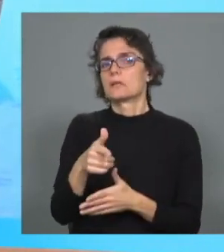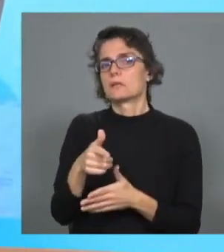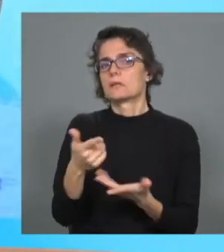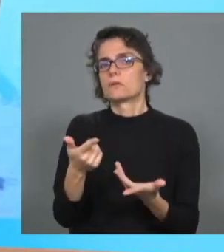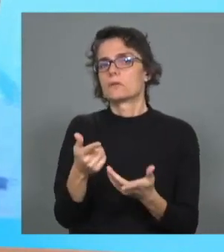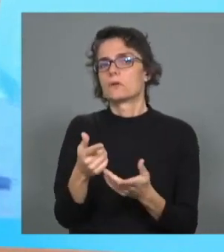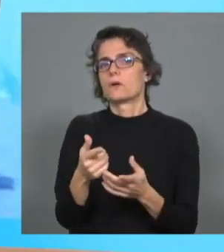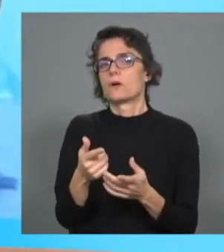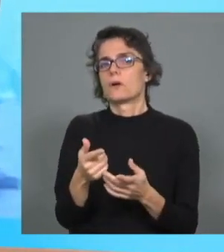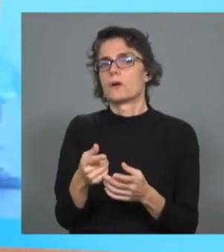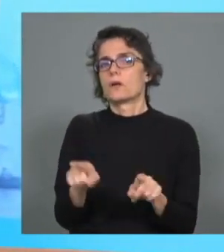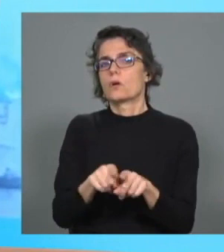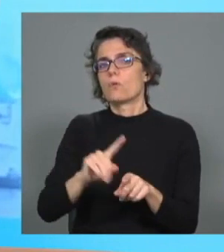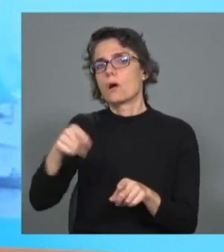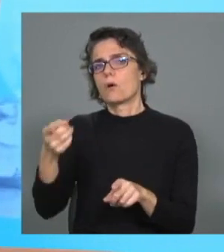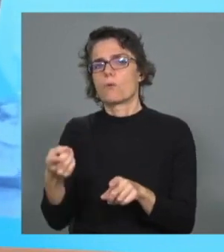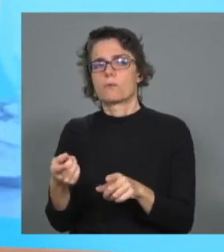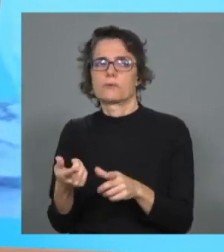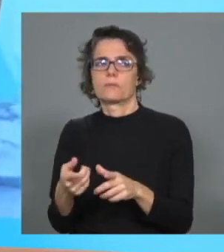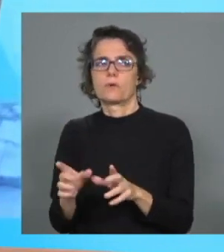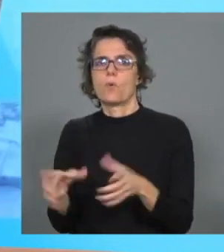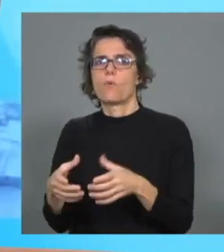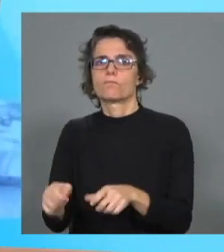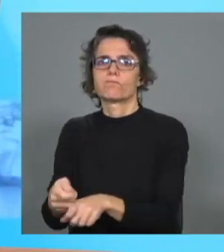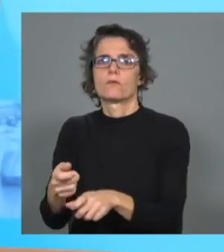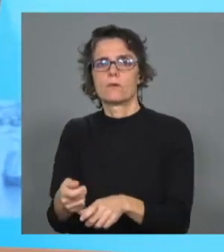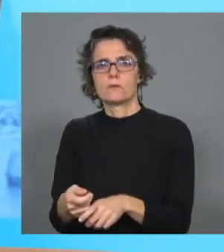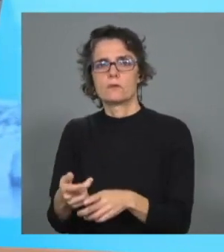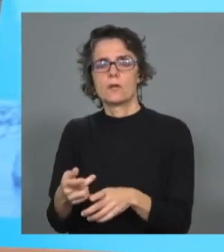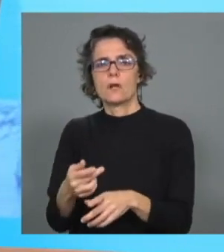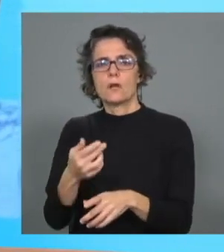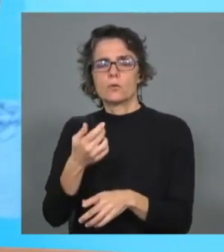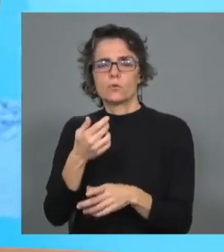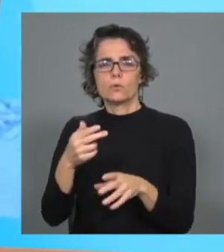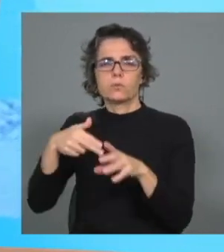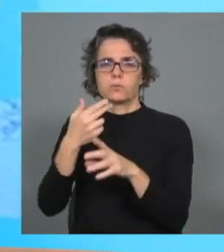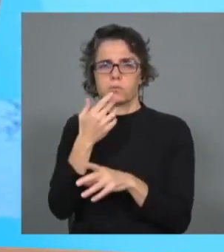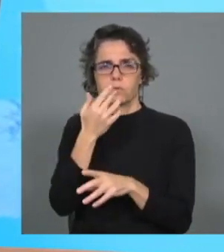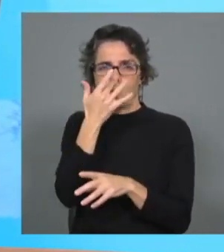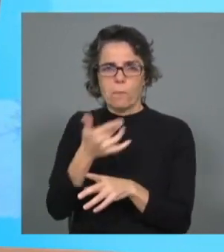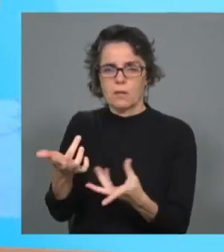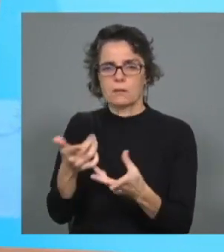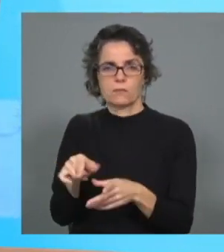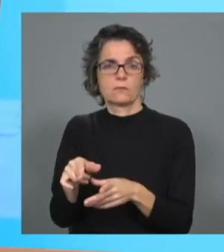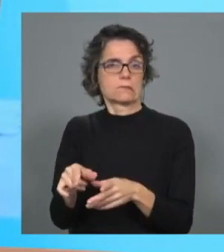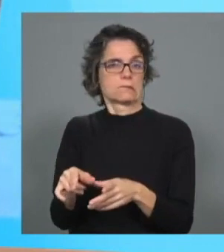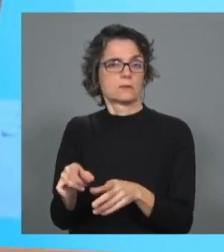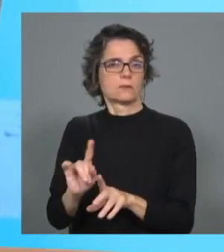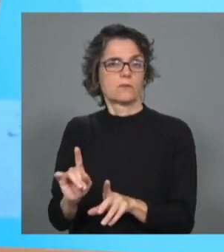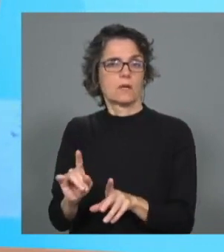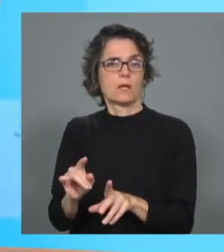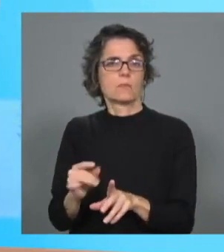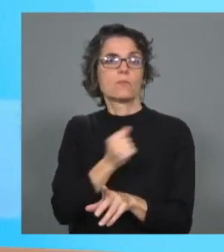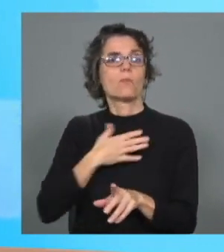lobbies petrolíferos. Pronto, e é óbvio que é muito mais fácil para uma empresa